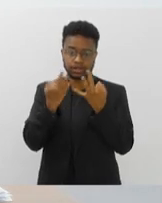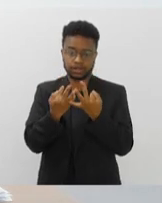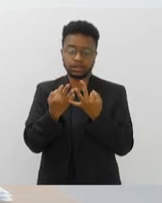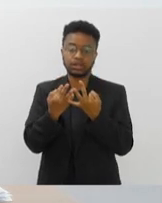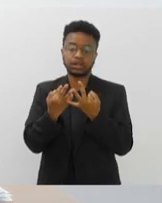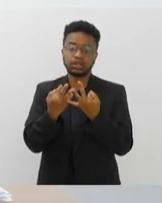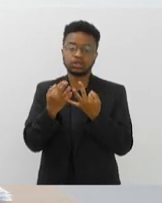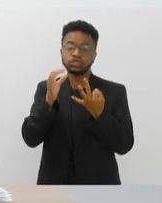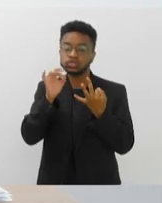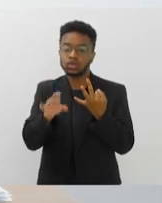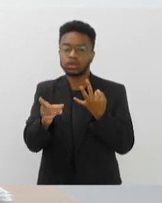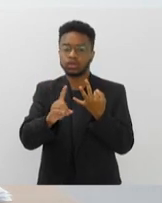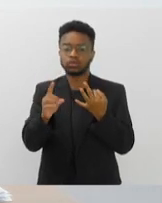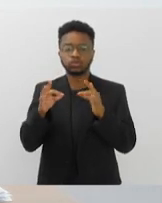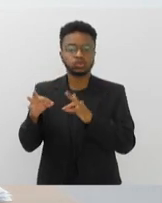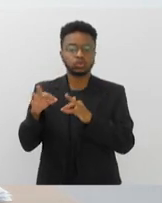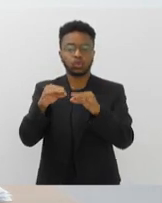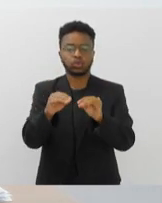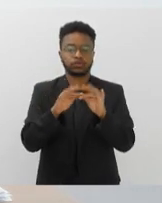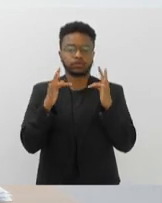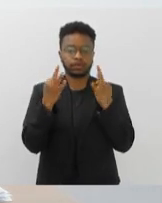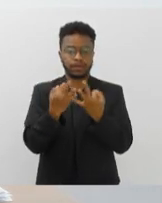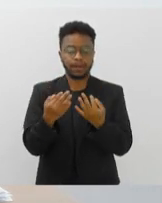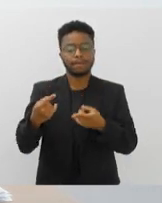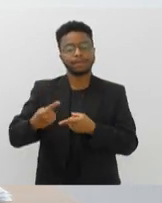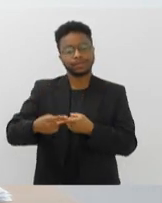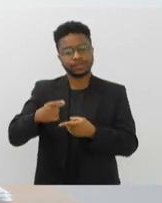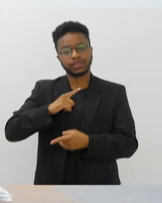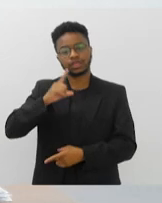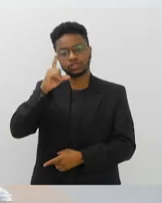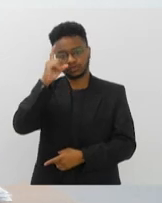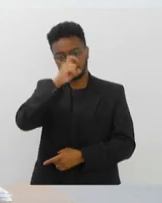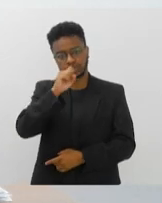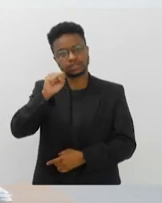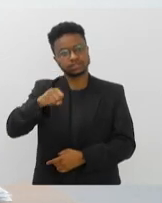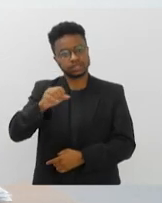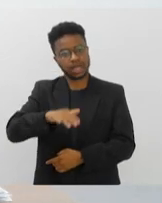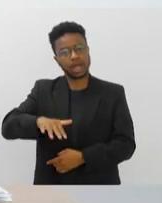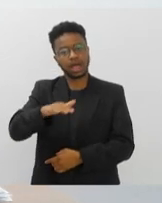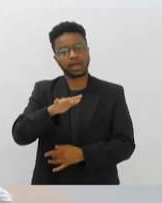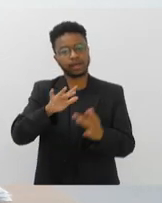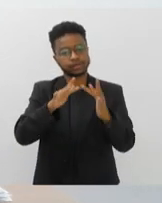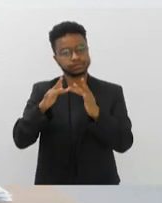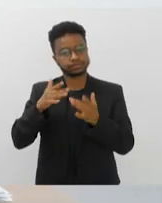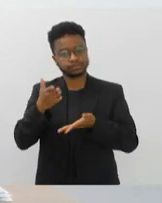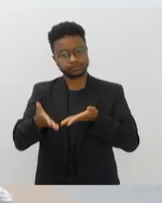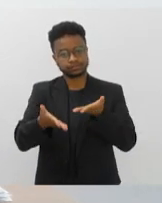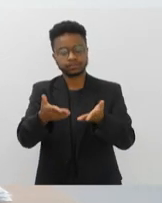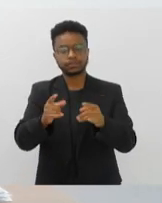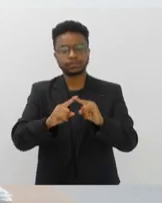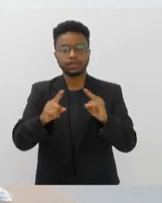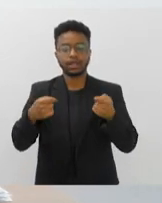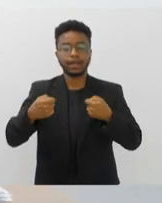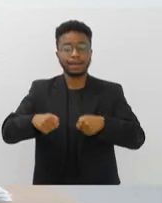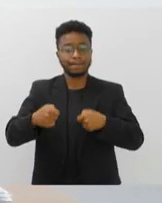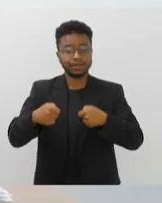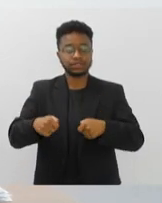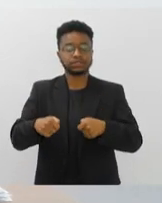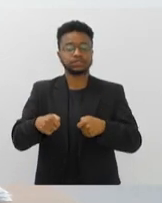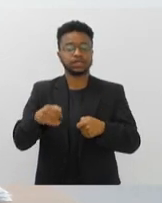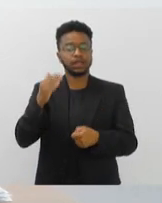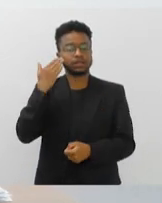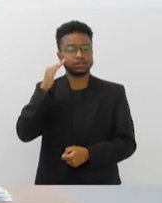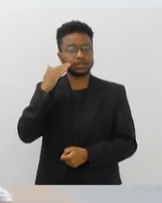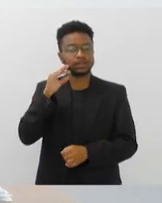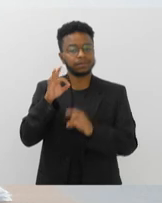adoção para todas as famílias a gente tem dificuldade sim na rede de atendimento mas é é preciso considerar a a a